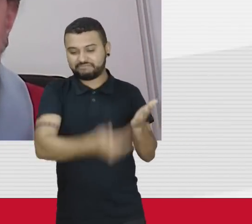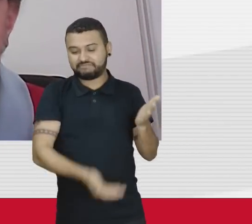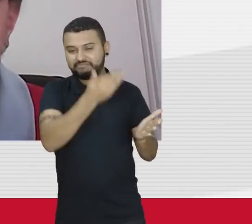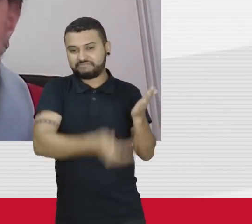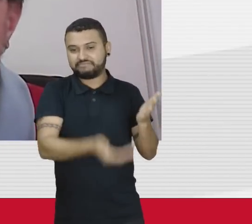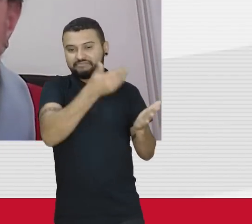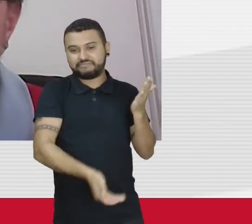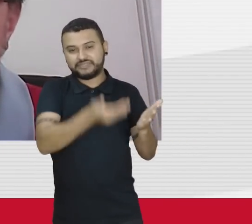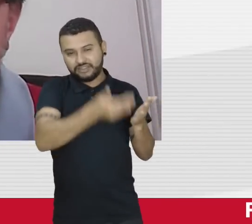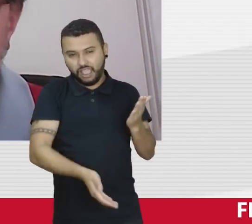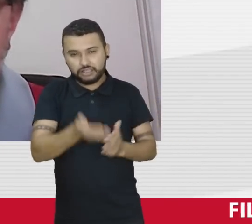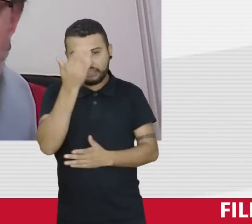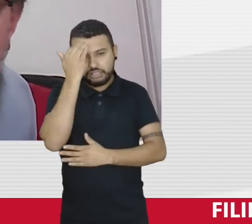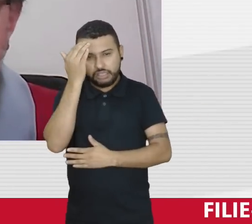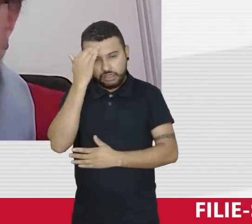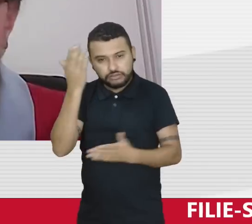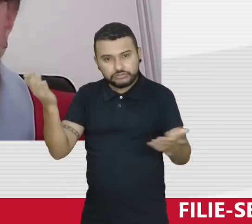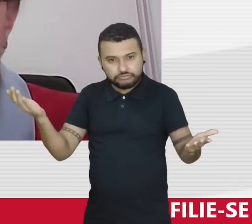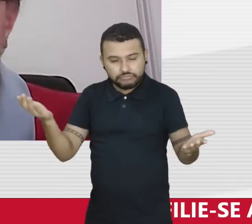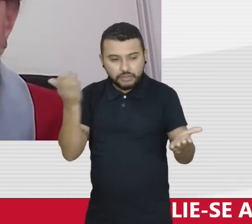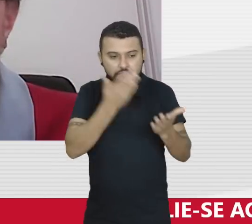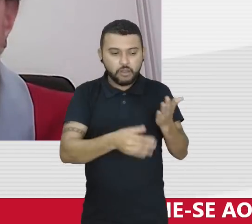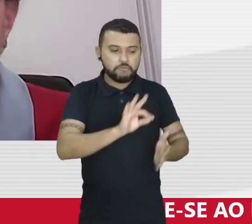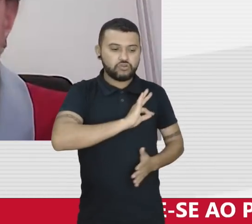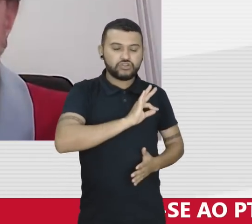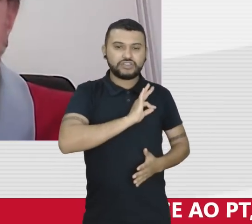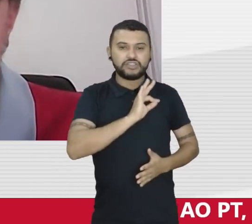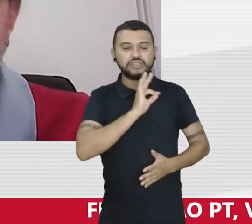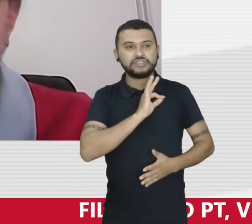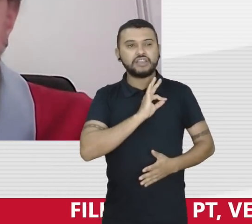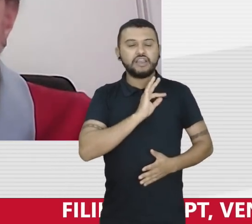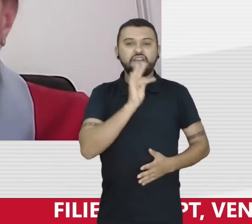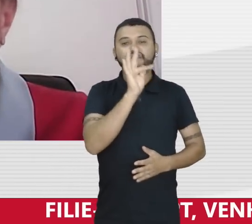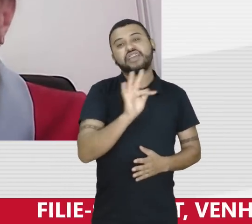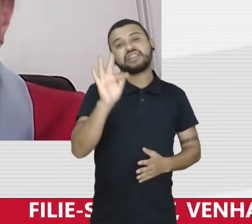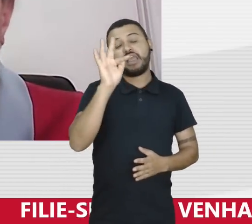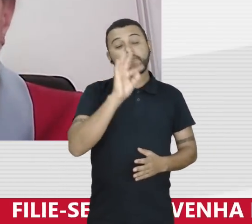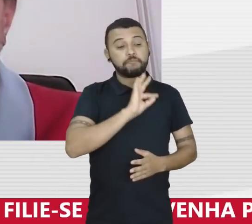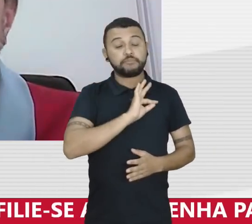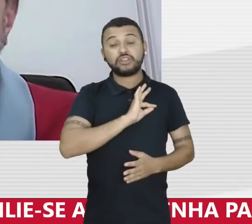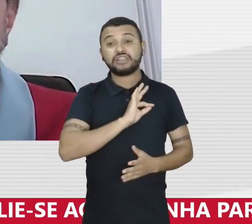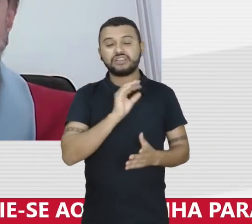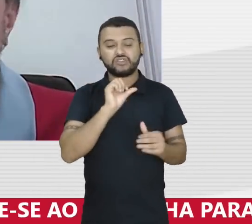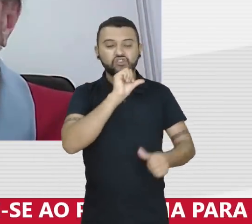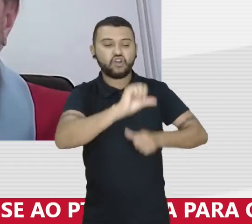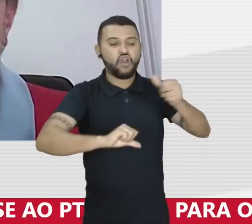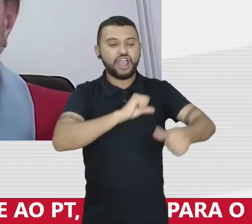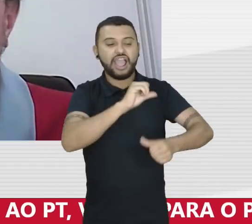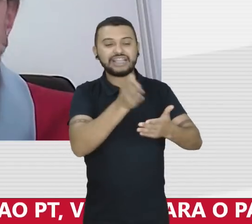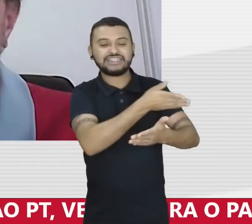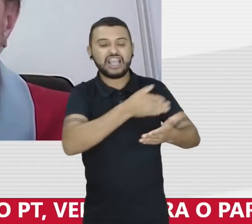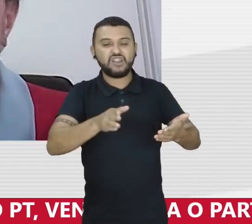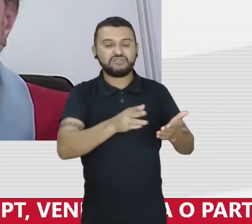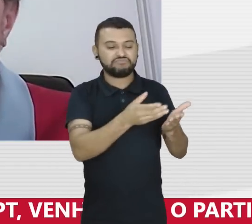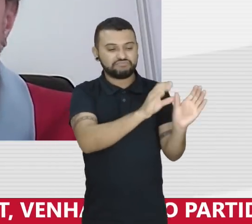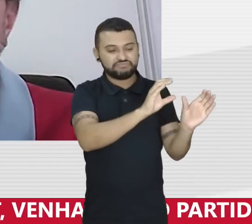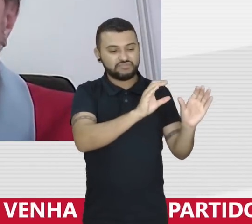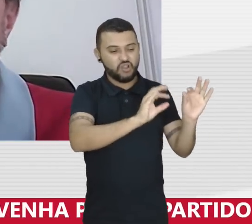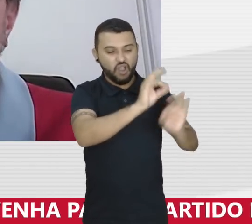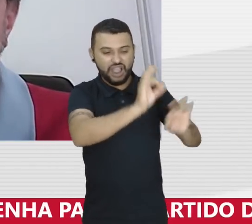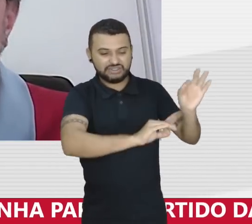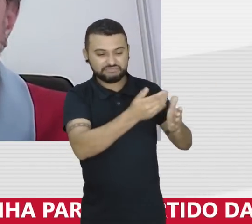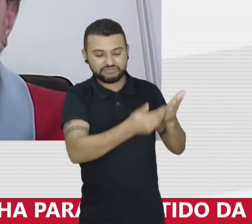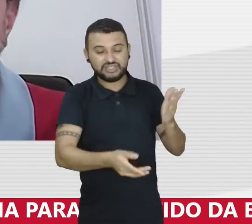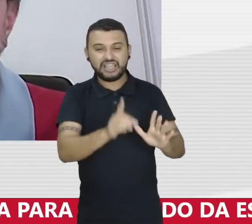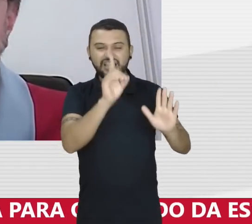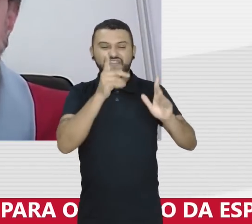foi criada agora da Polícia Rodoviária Federal e eliminou todo o debate sobre direitos